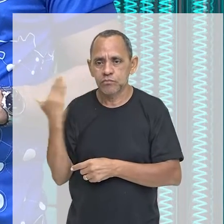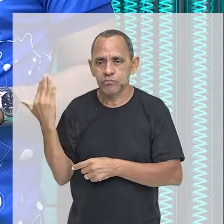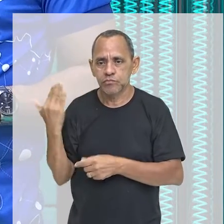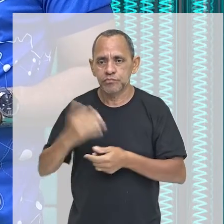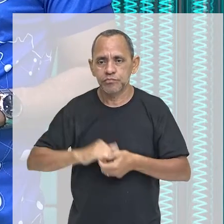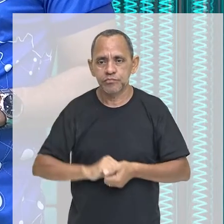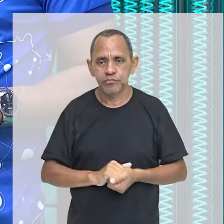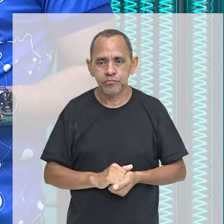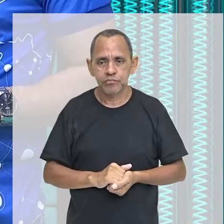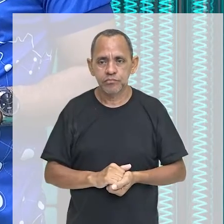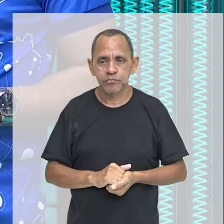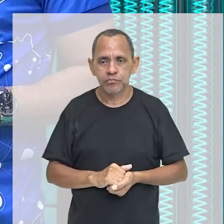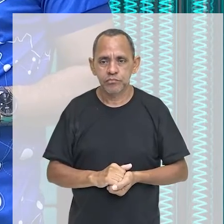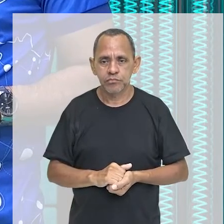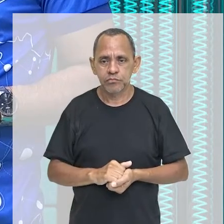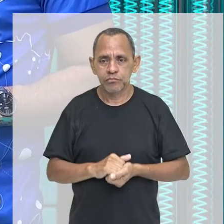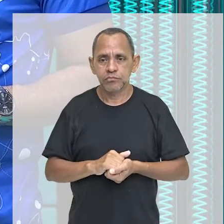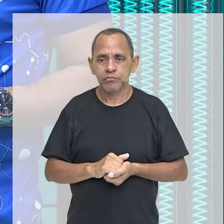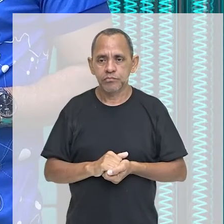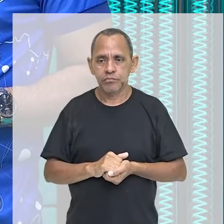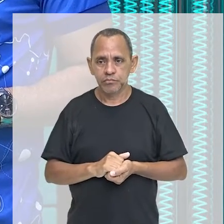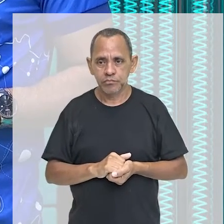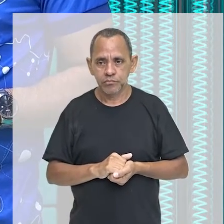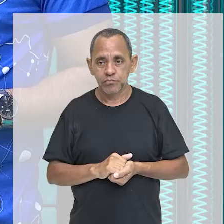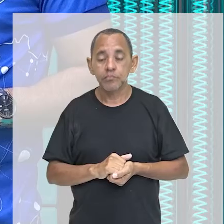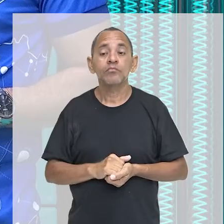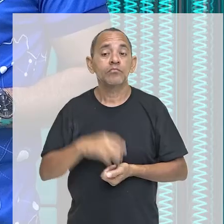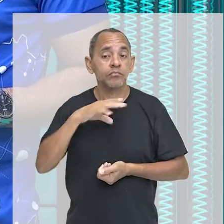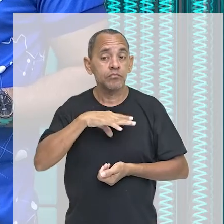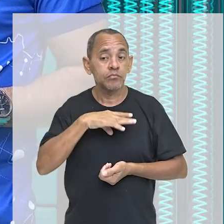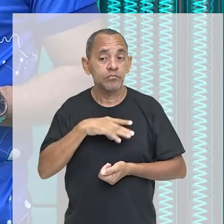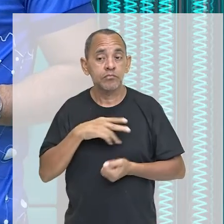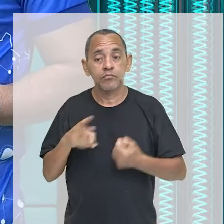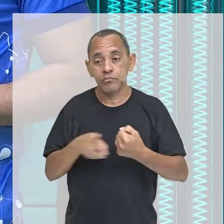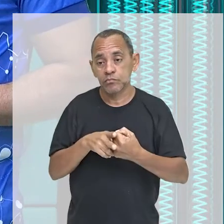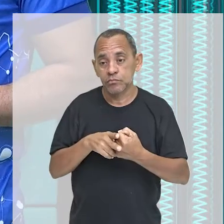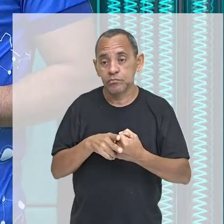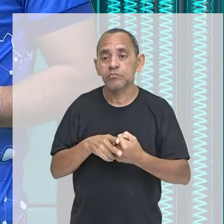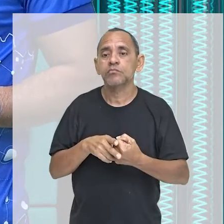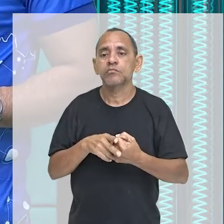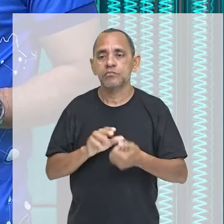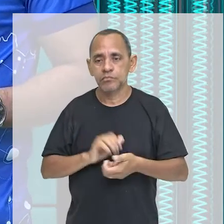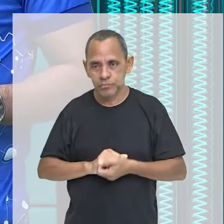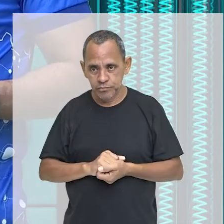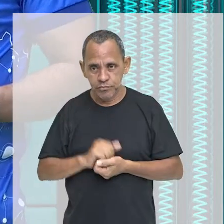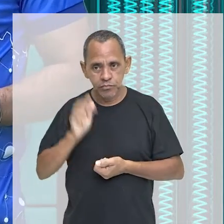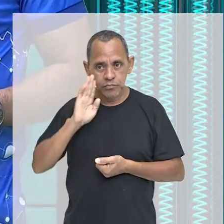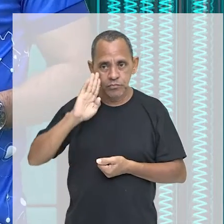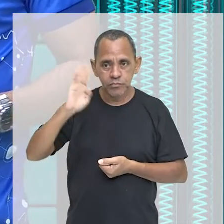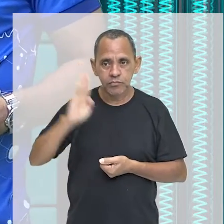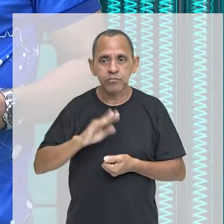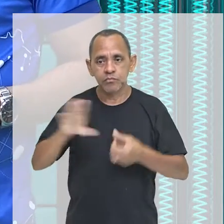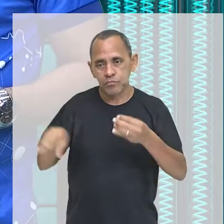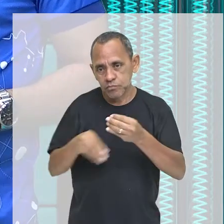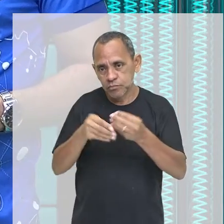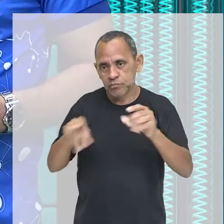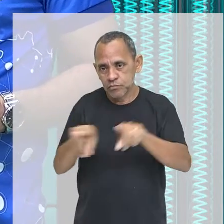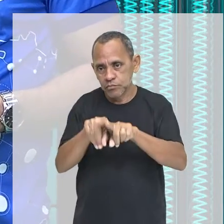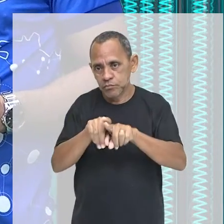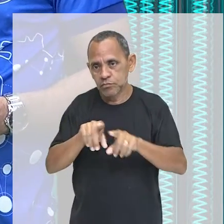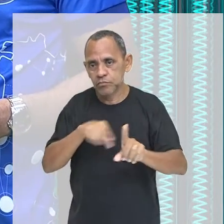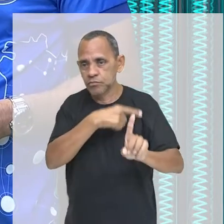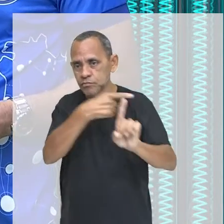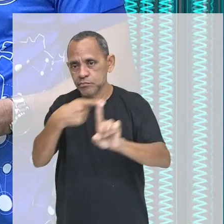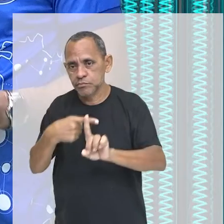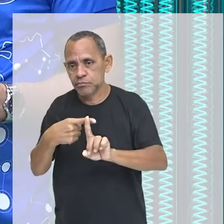verb, subject, main verb, complement. Em português, verbo modal, sujeito, verbo principal, complemento. E lá aqui,